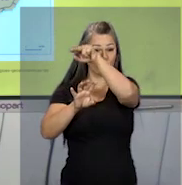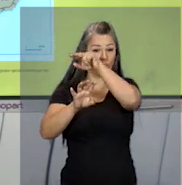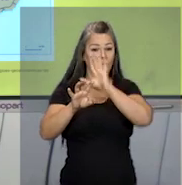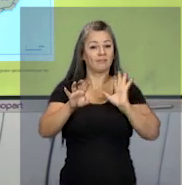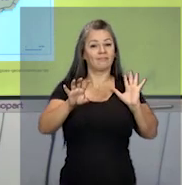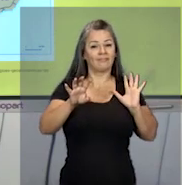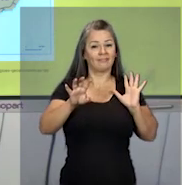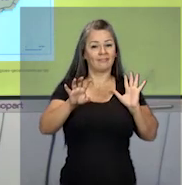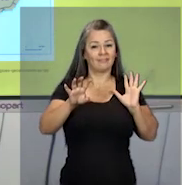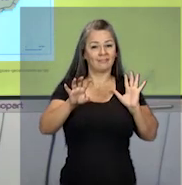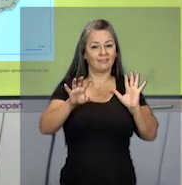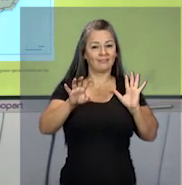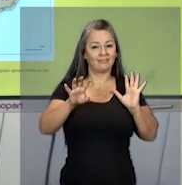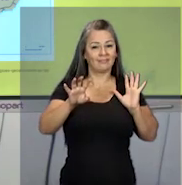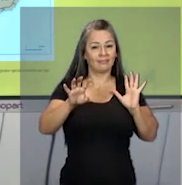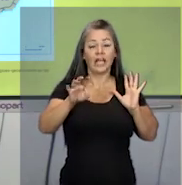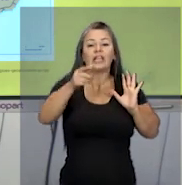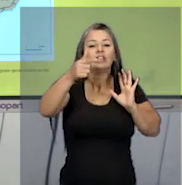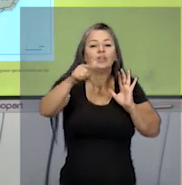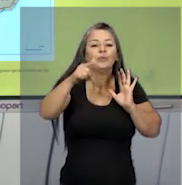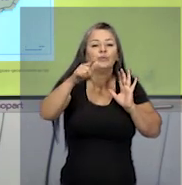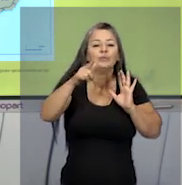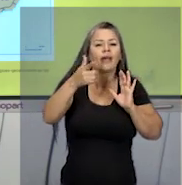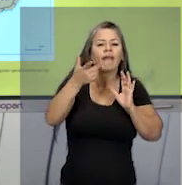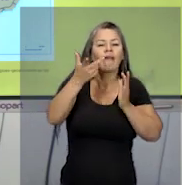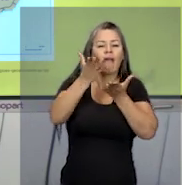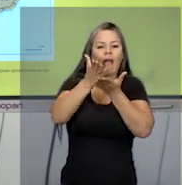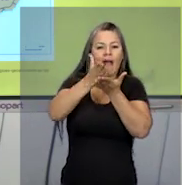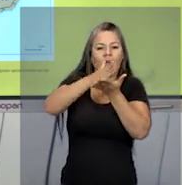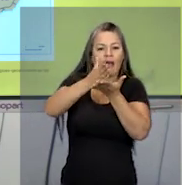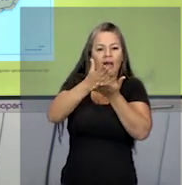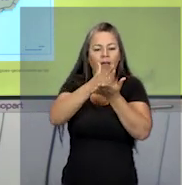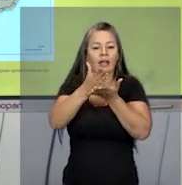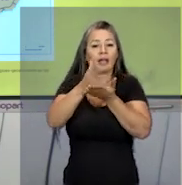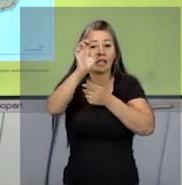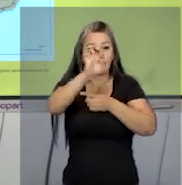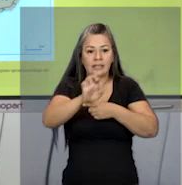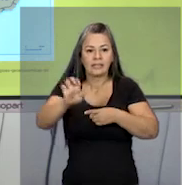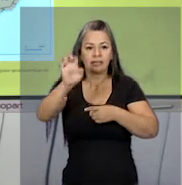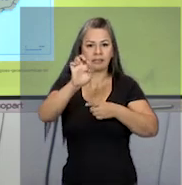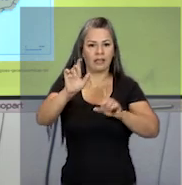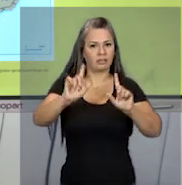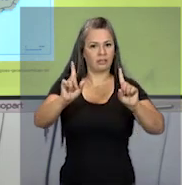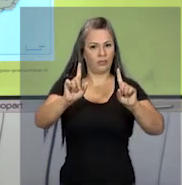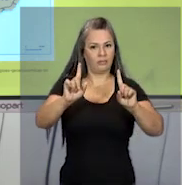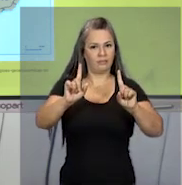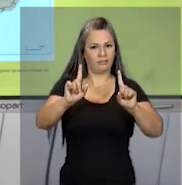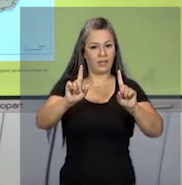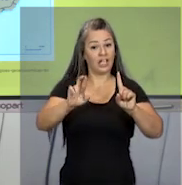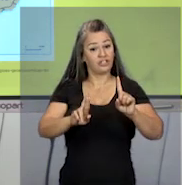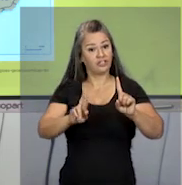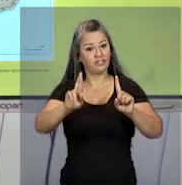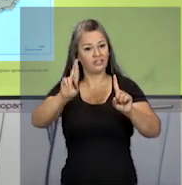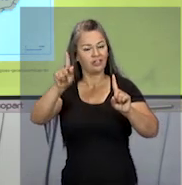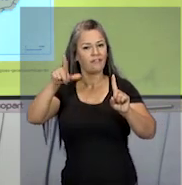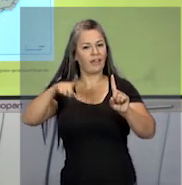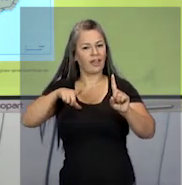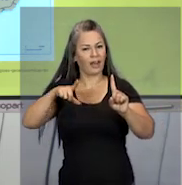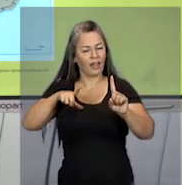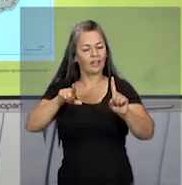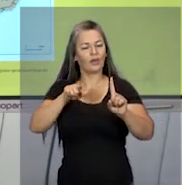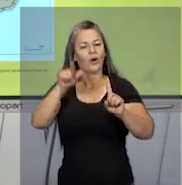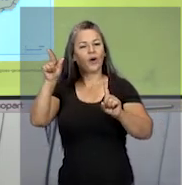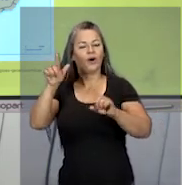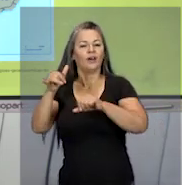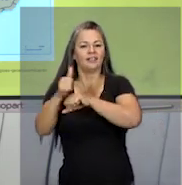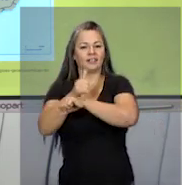Tocantins. Reparam para você ver que não há respeito de limites entre os estados, diferentemente das 5 grandes